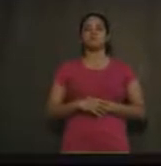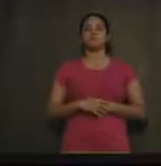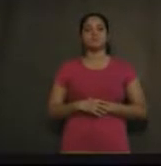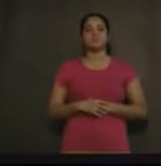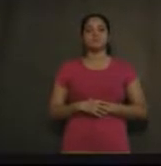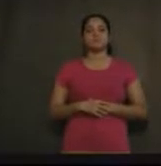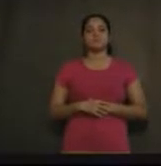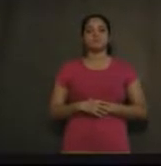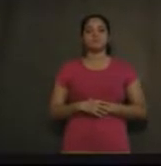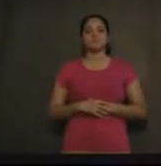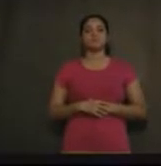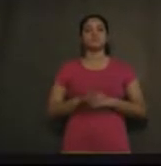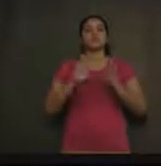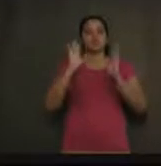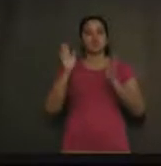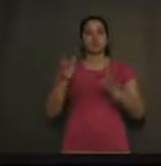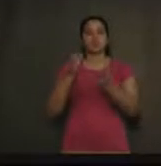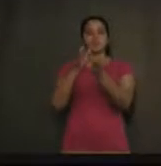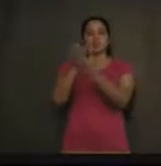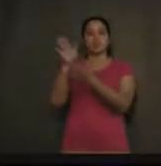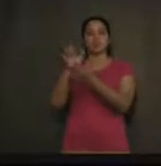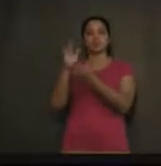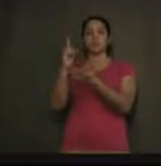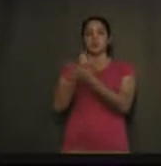uma biografia há algum tempo atrás